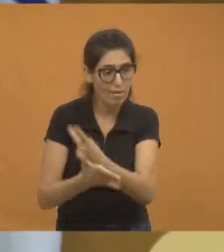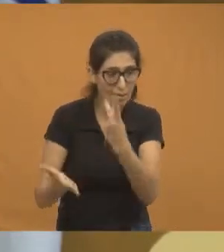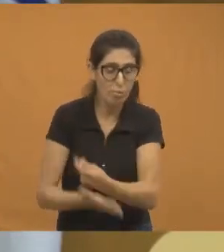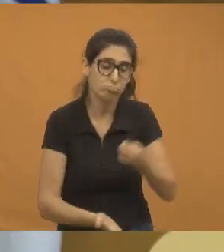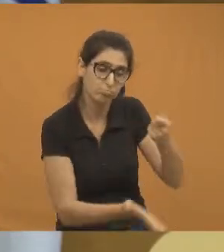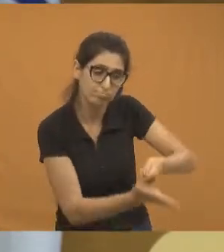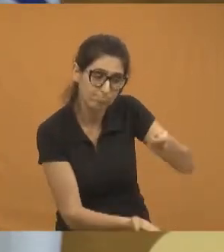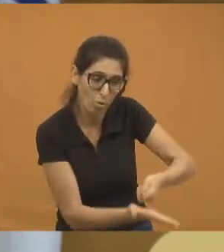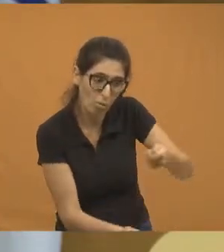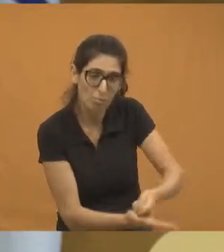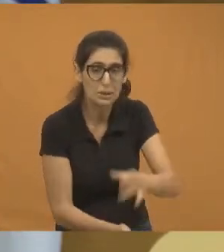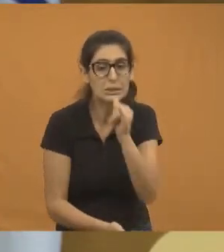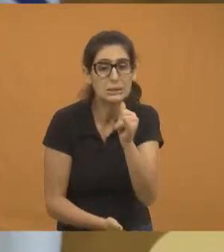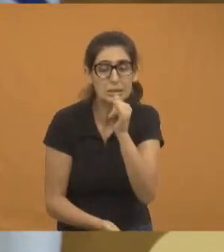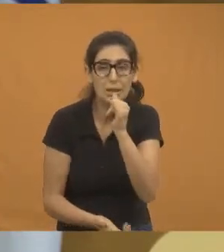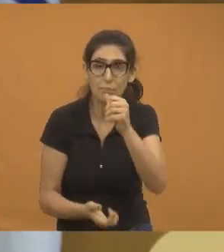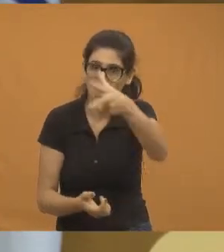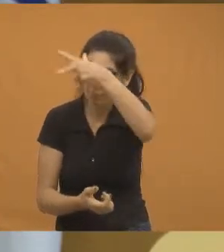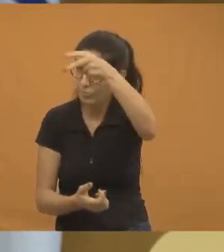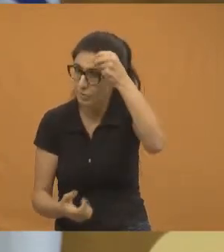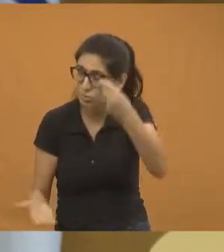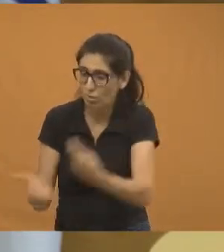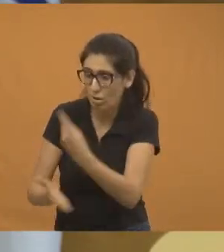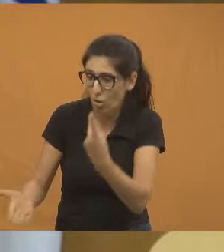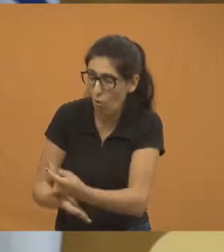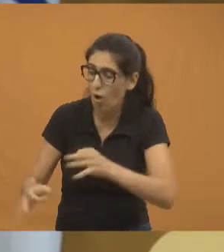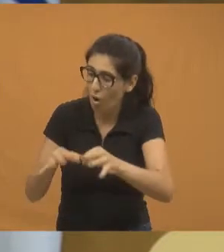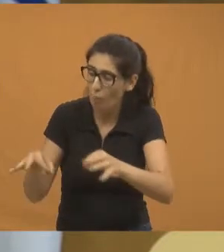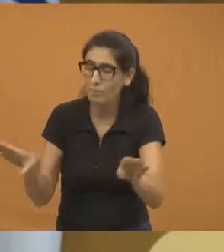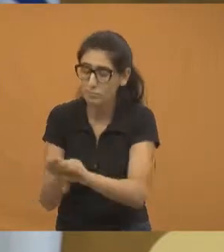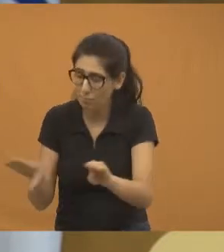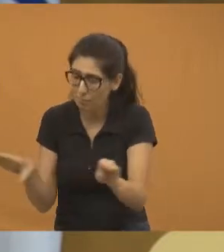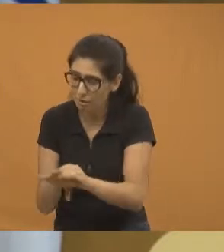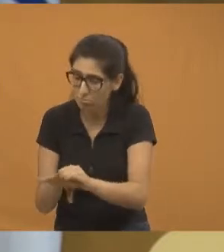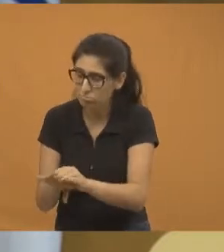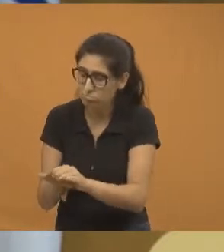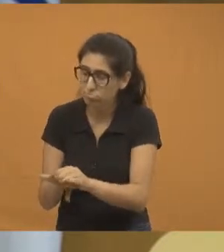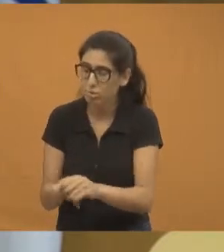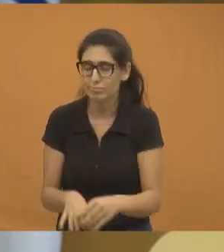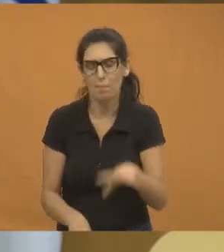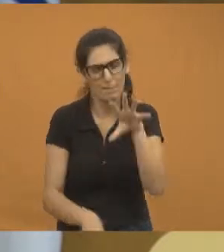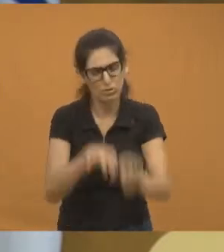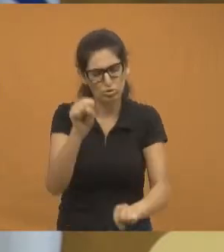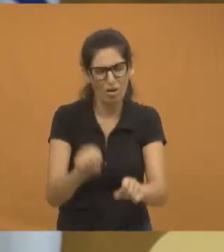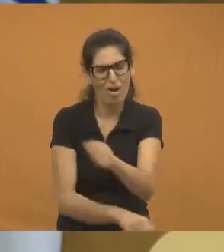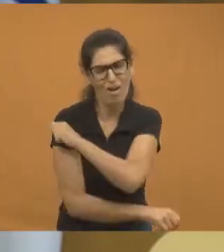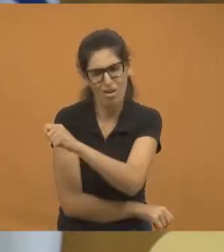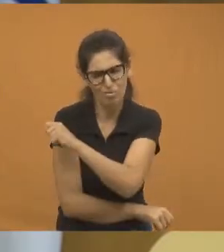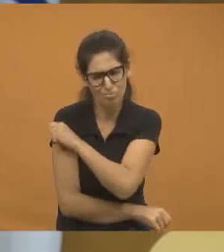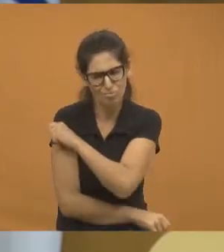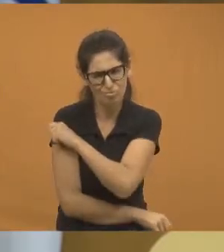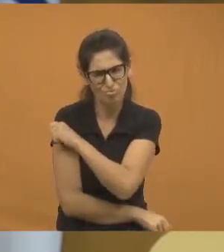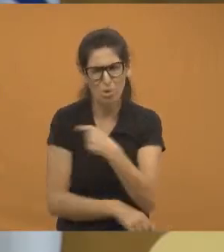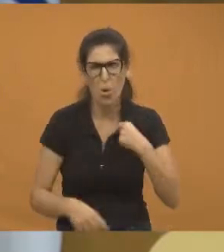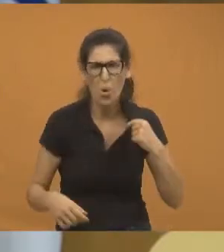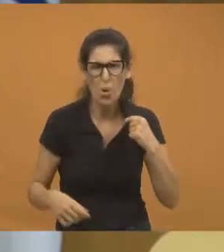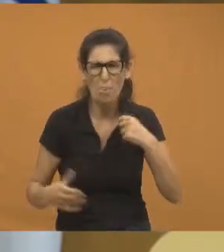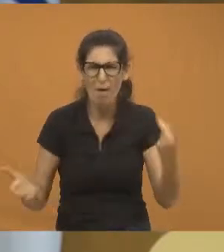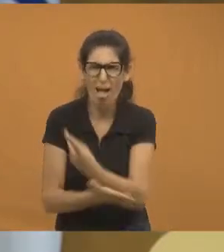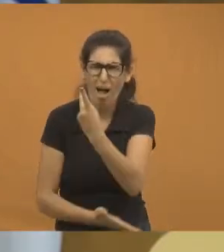houve erro da prefeitura que se conserte o que não pode ser reparada o pato é a mãe do aluno é isso que a gente aqui e